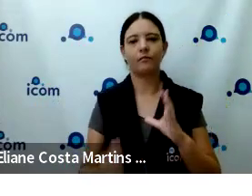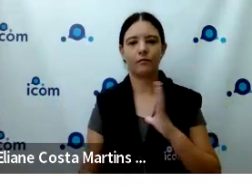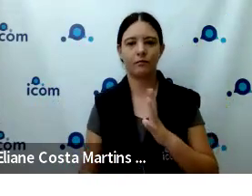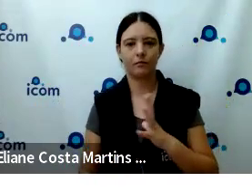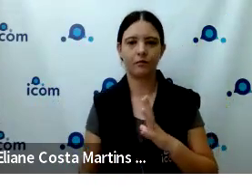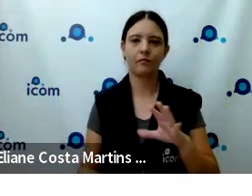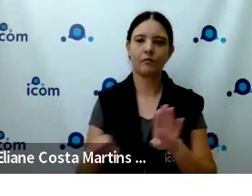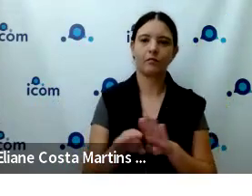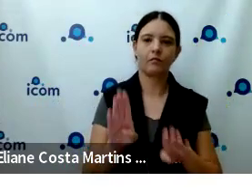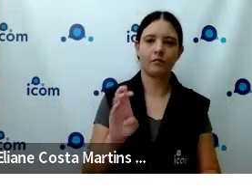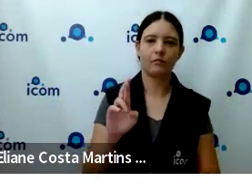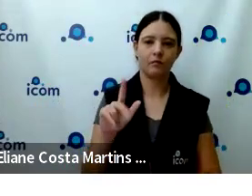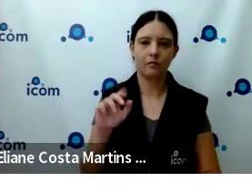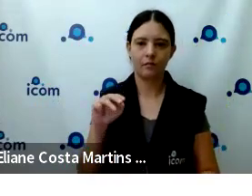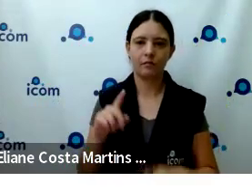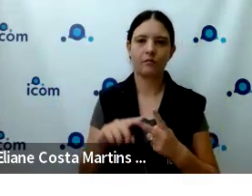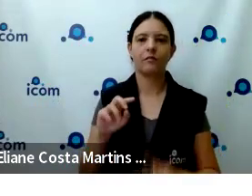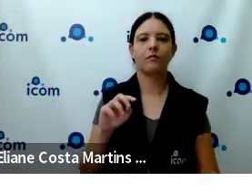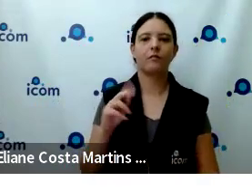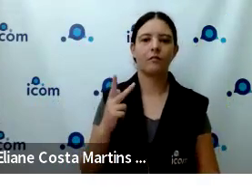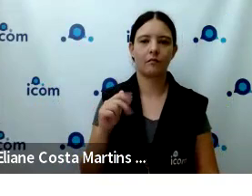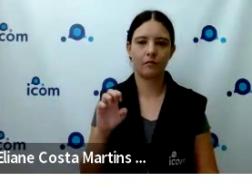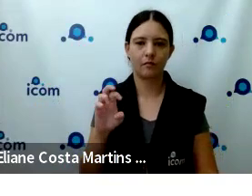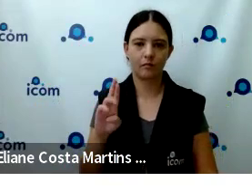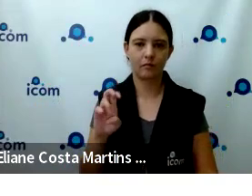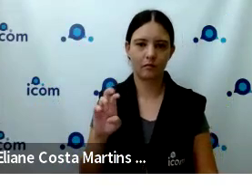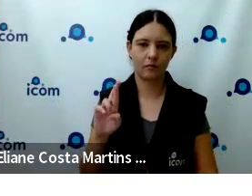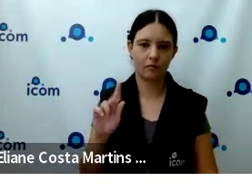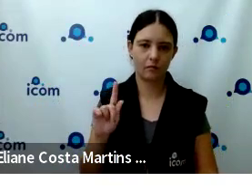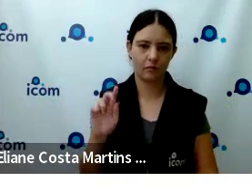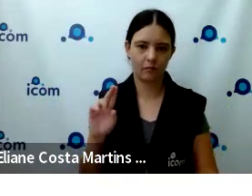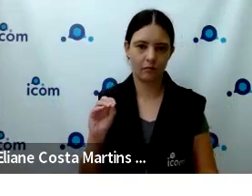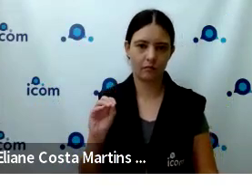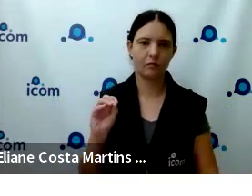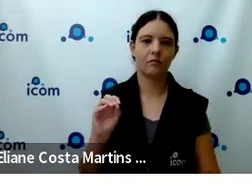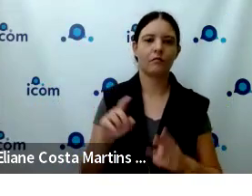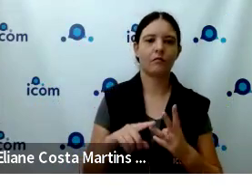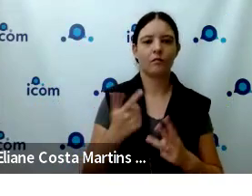como Berlim, Hamburgo e Bremen, onde eu moro.